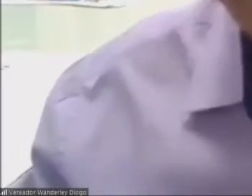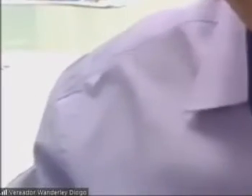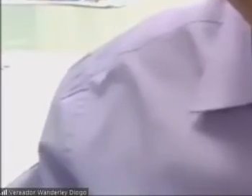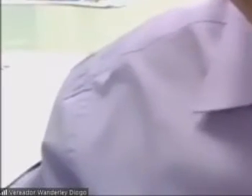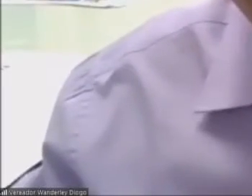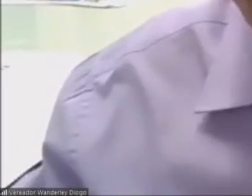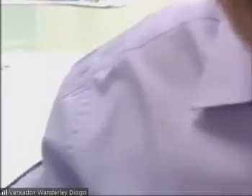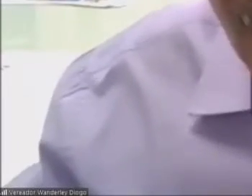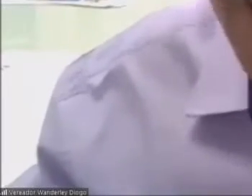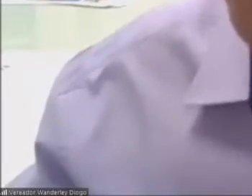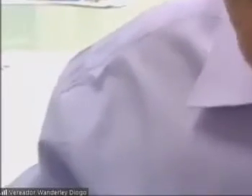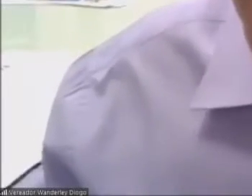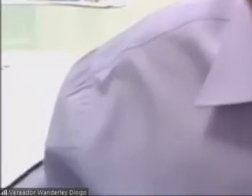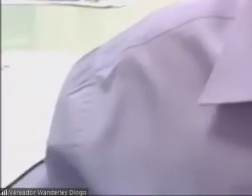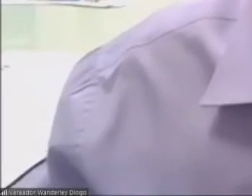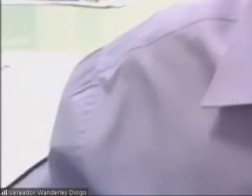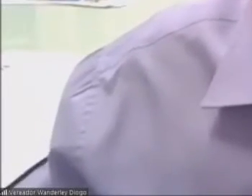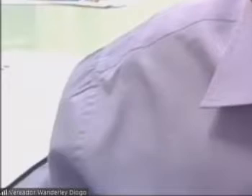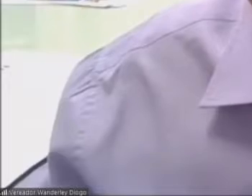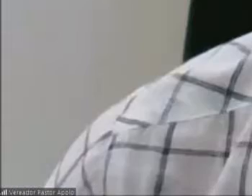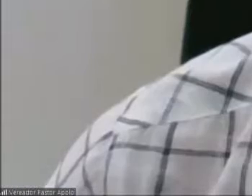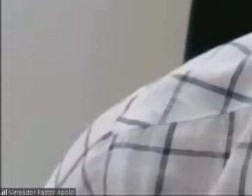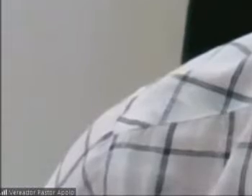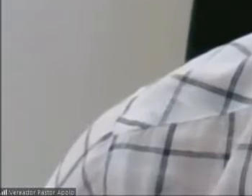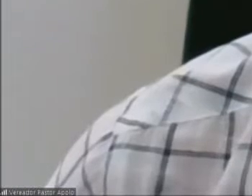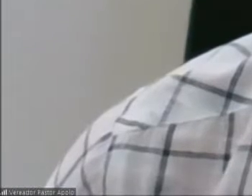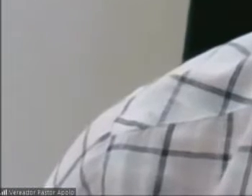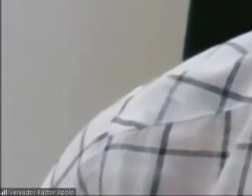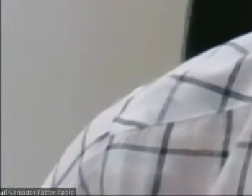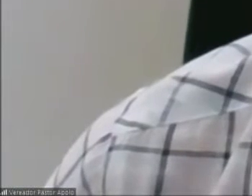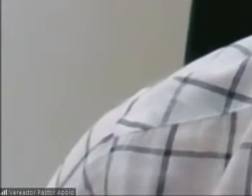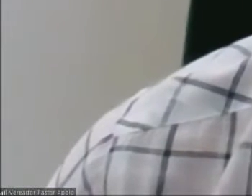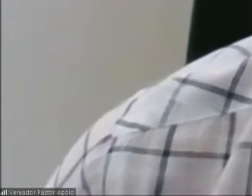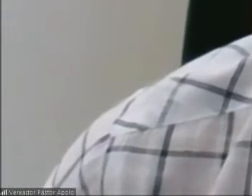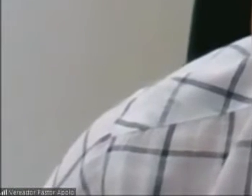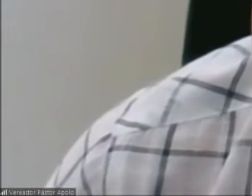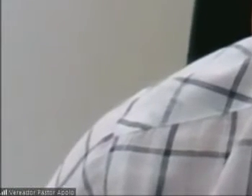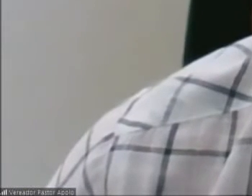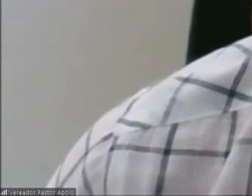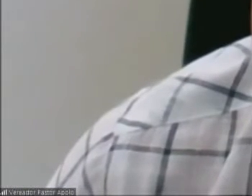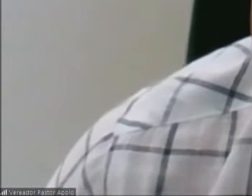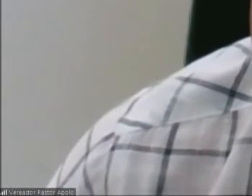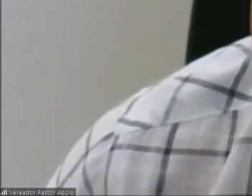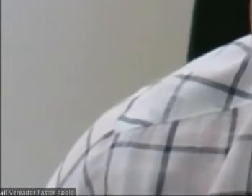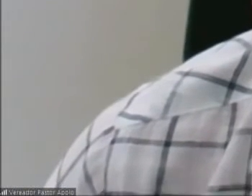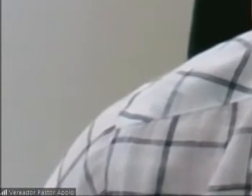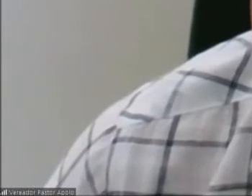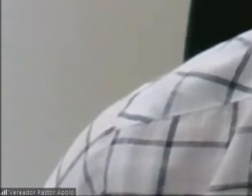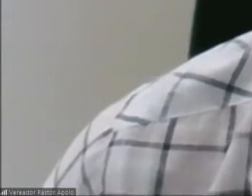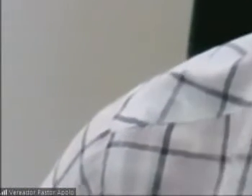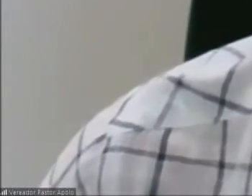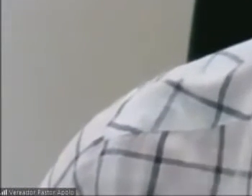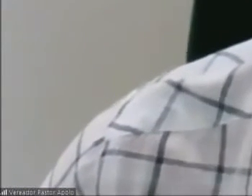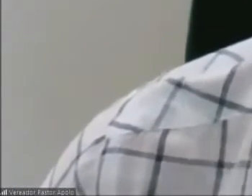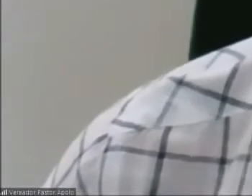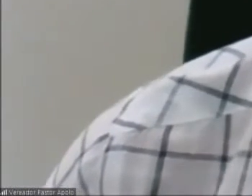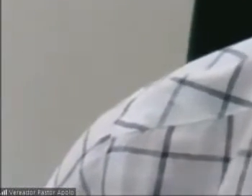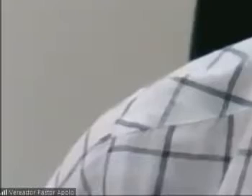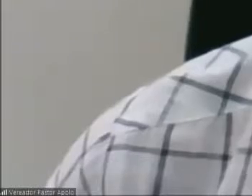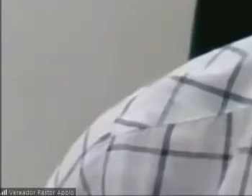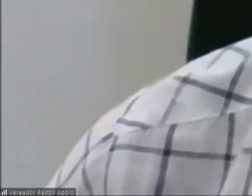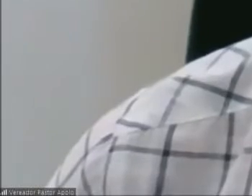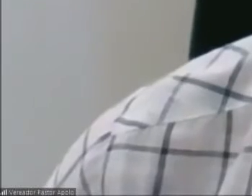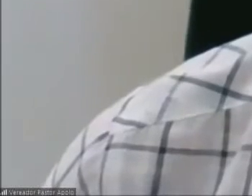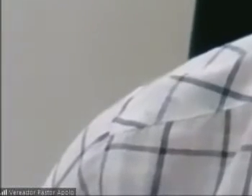Agora tudo bem. Mas não adianta você passar o Capeneira. Não, ninguém está falando